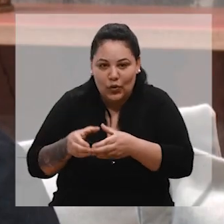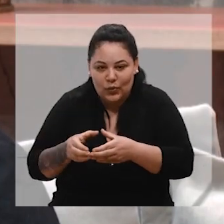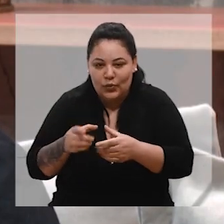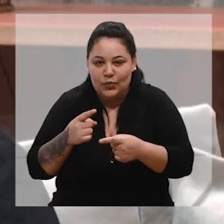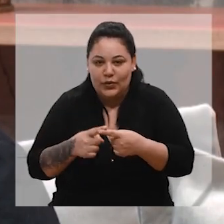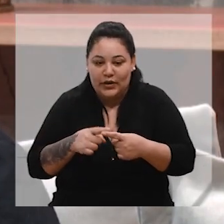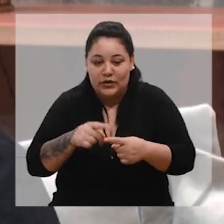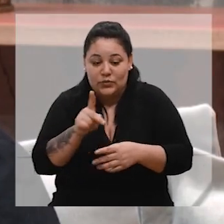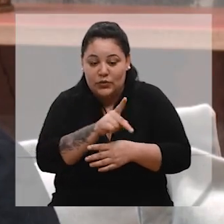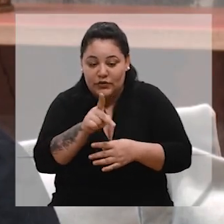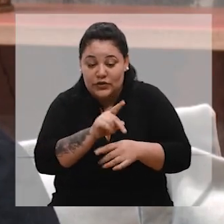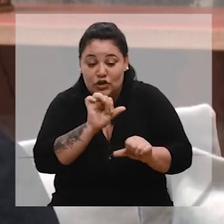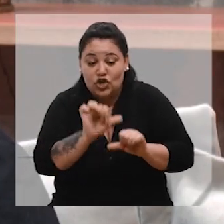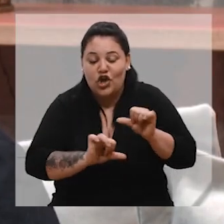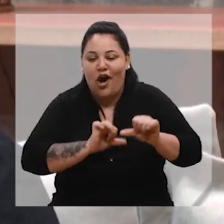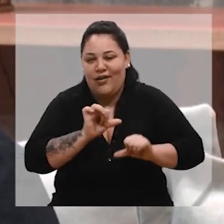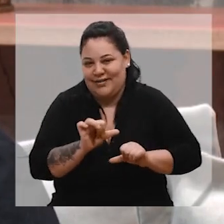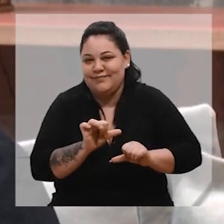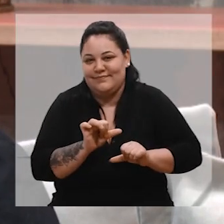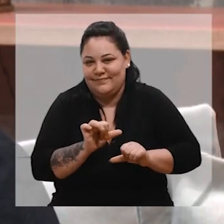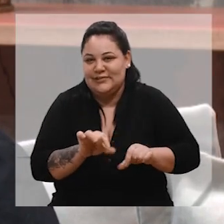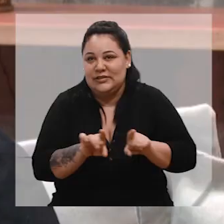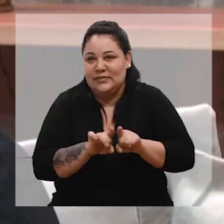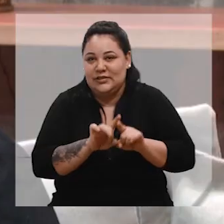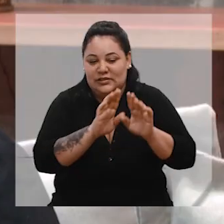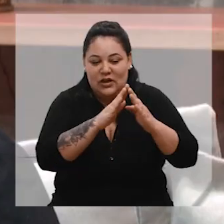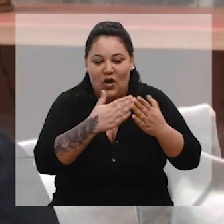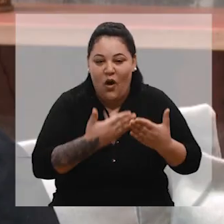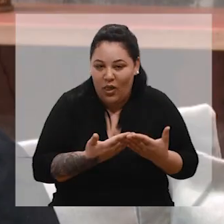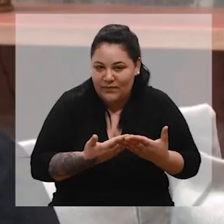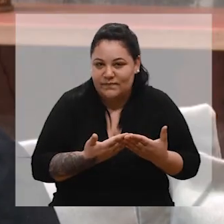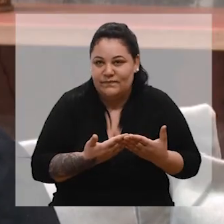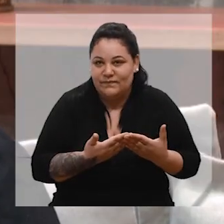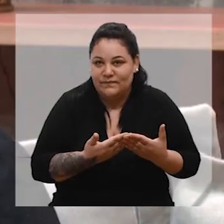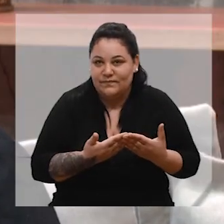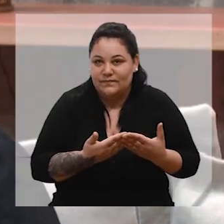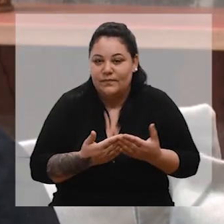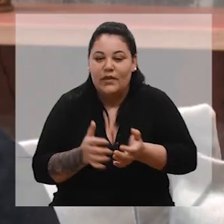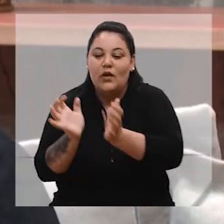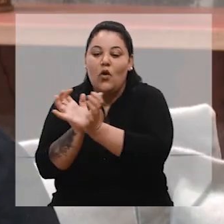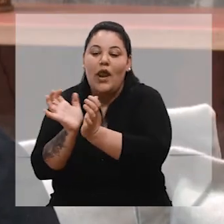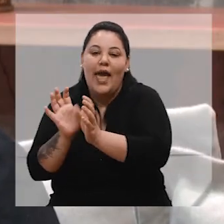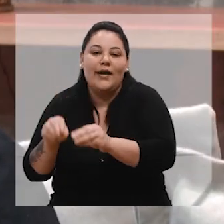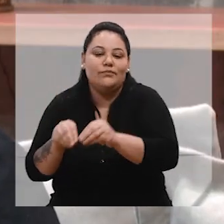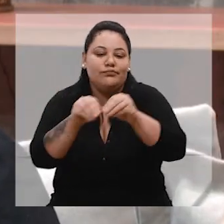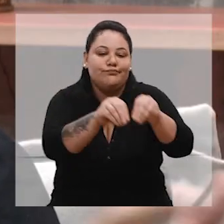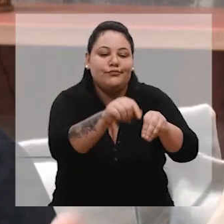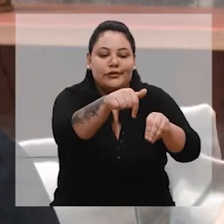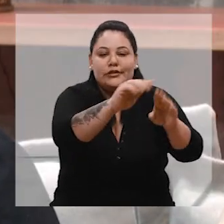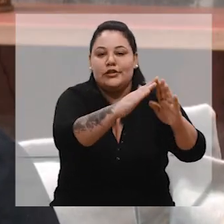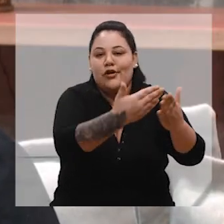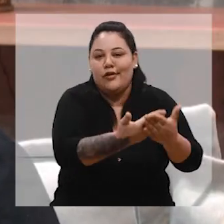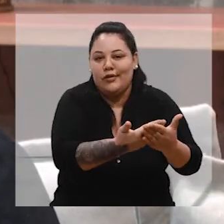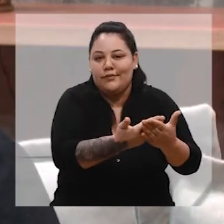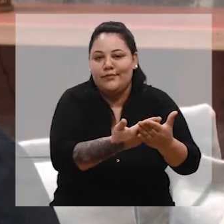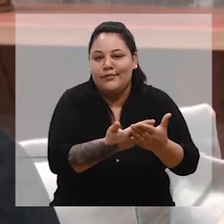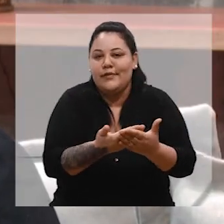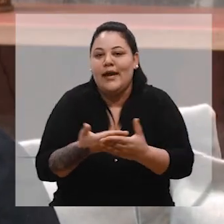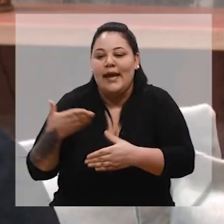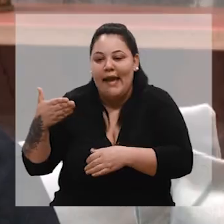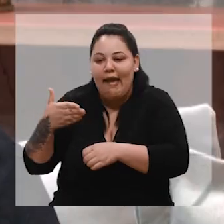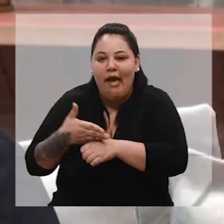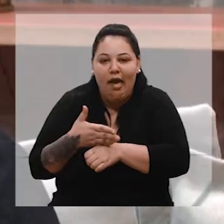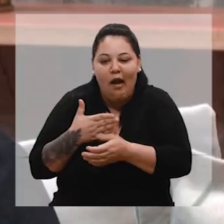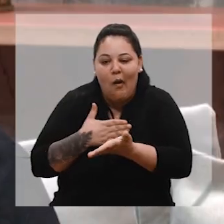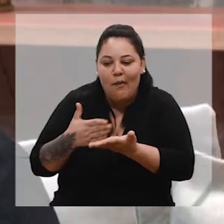os professores se movimentam, né? Entre as escolas e né, o colega foi para outra escola, está